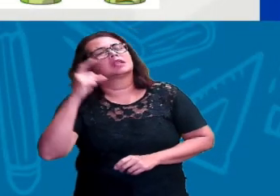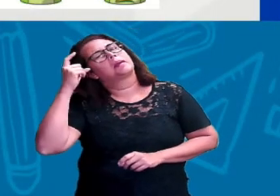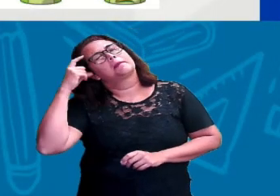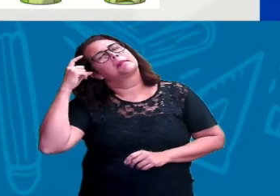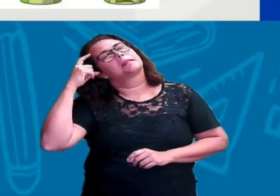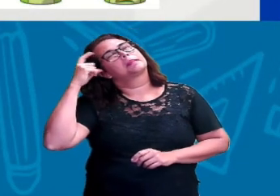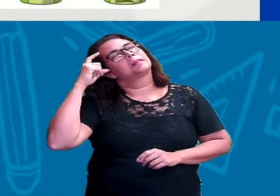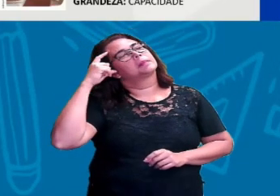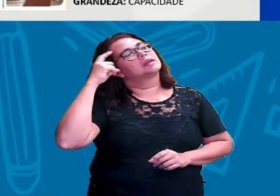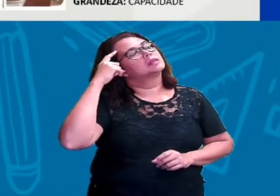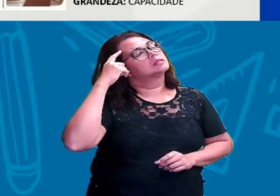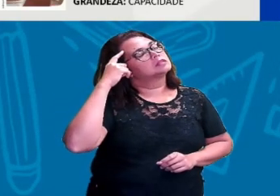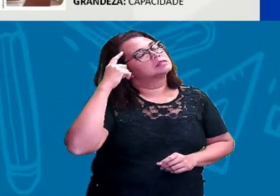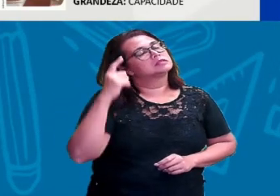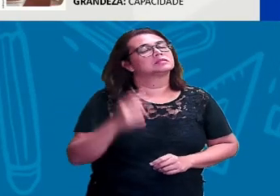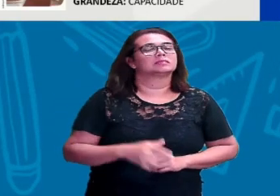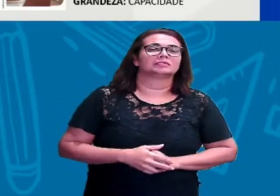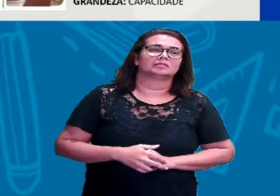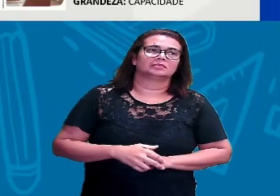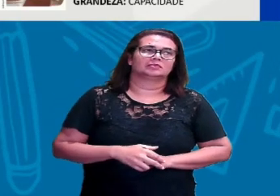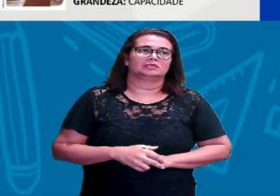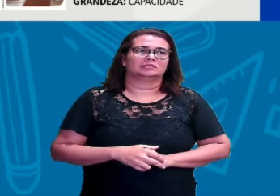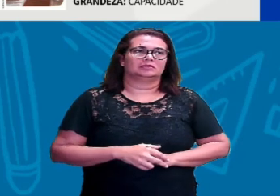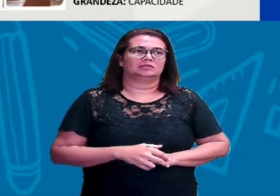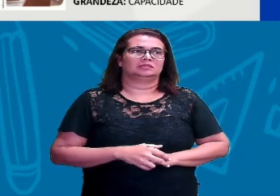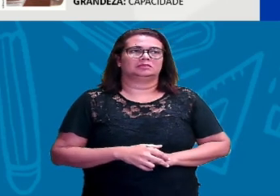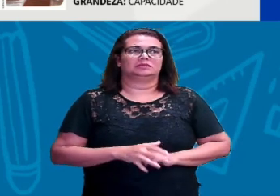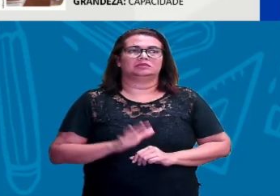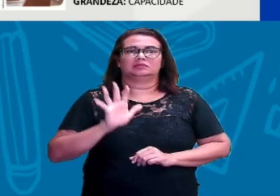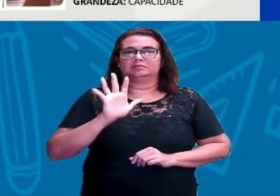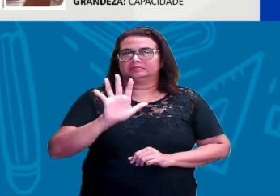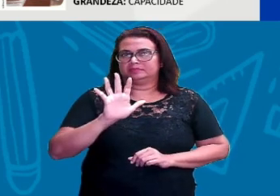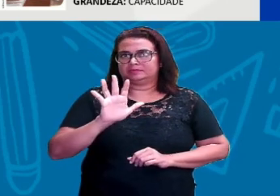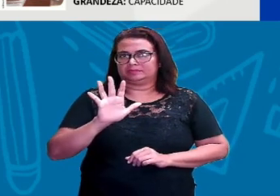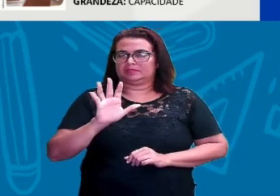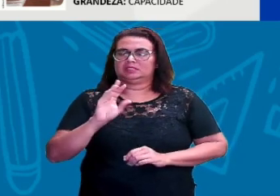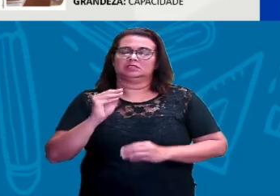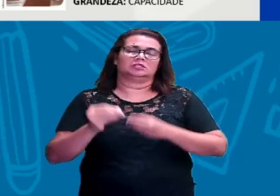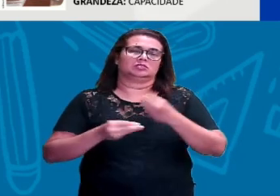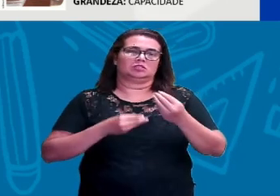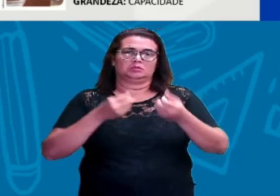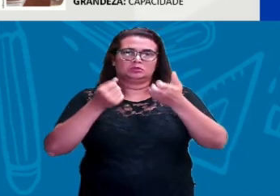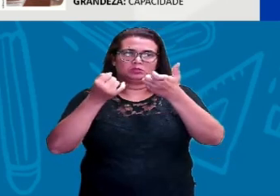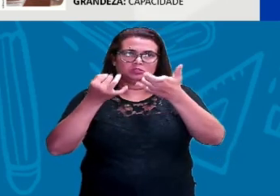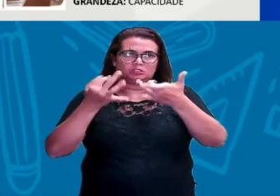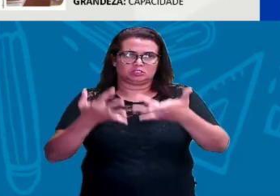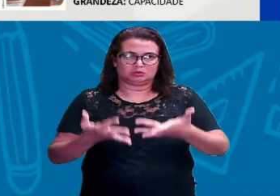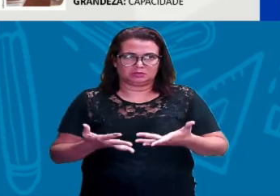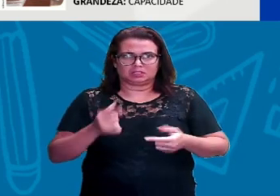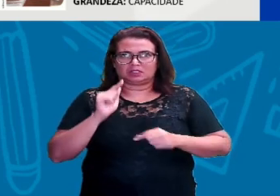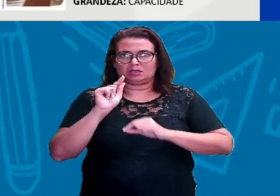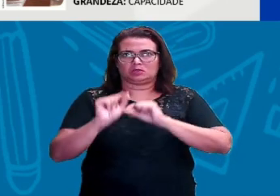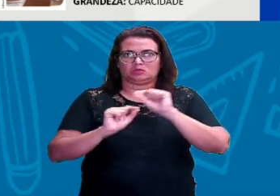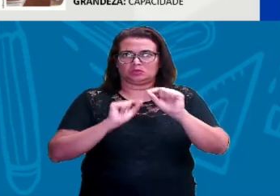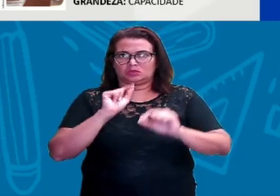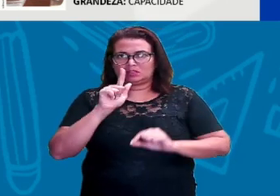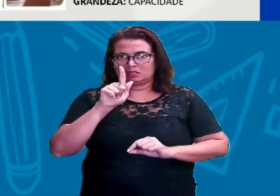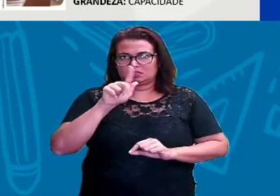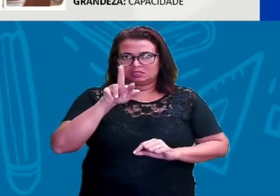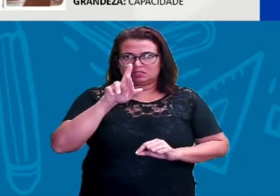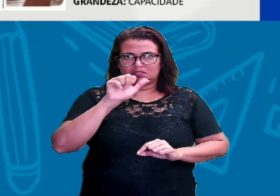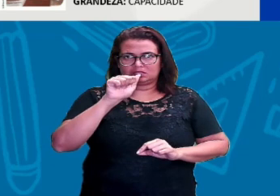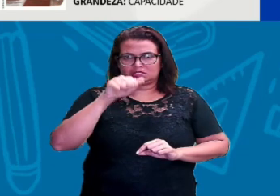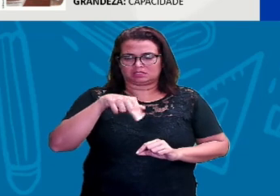direitinho, mas antes eu preciso trazer para vocês algumas noções do que é grandeza e do que é